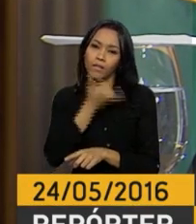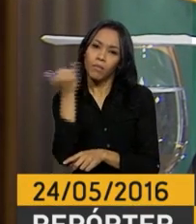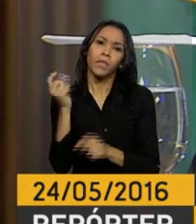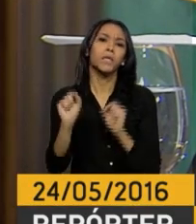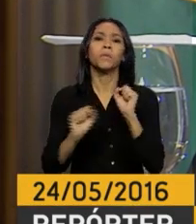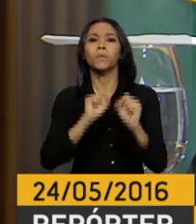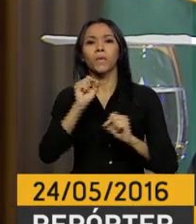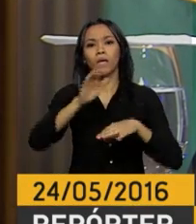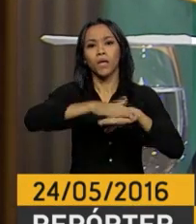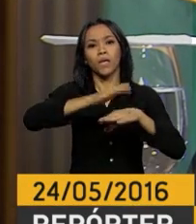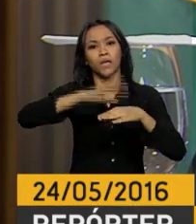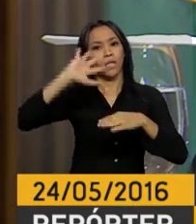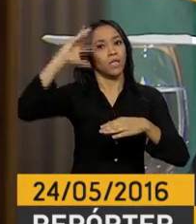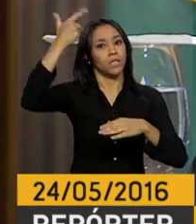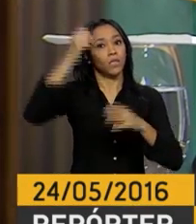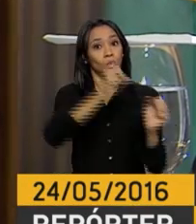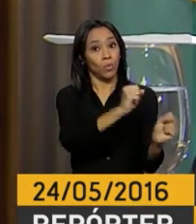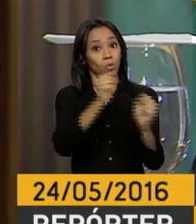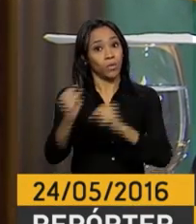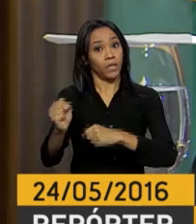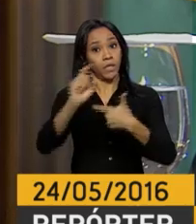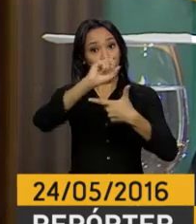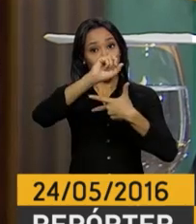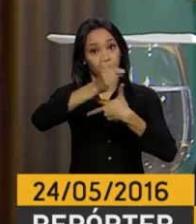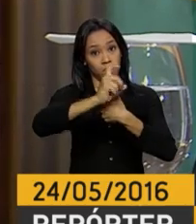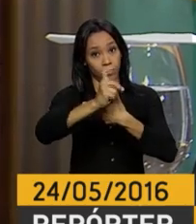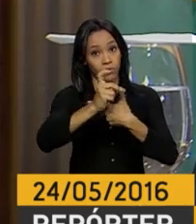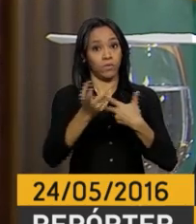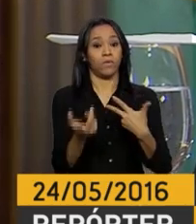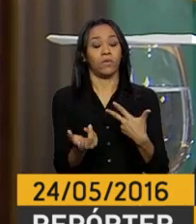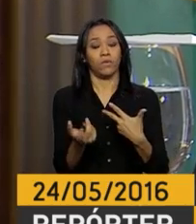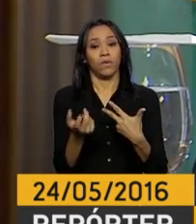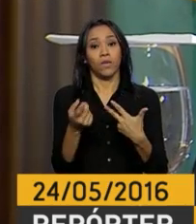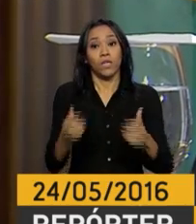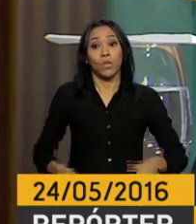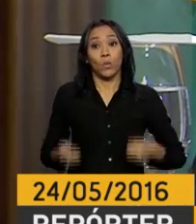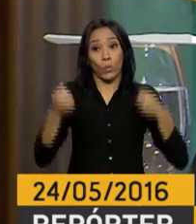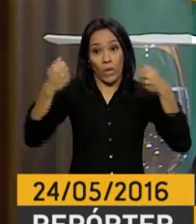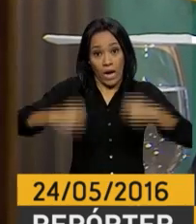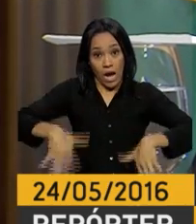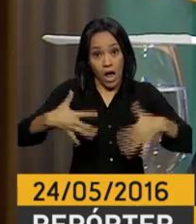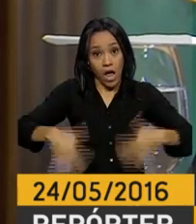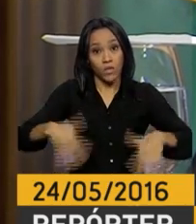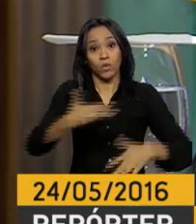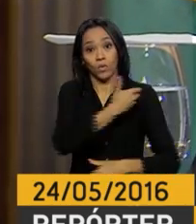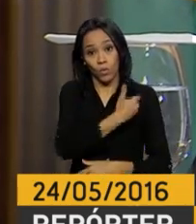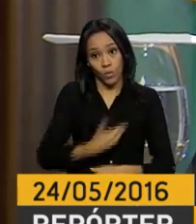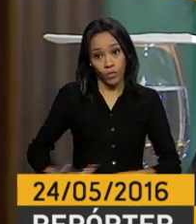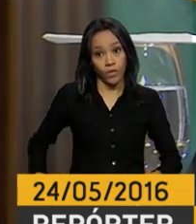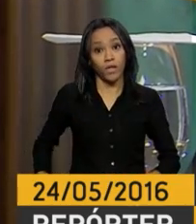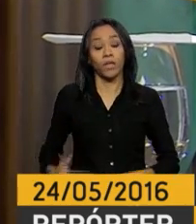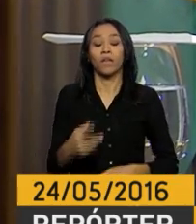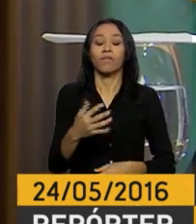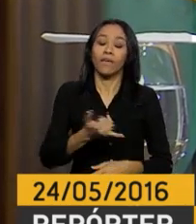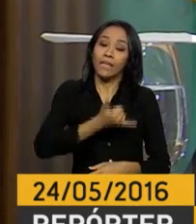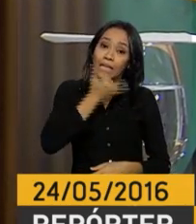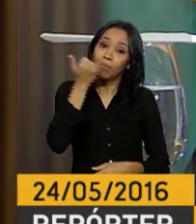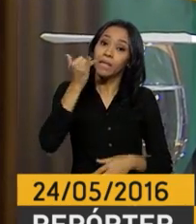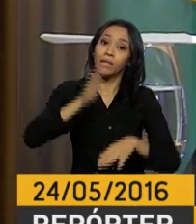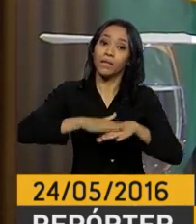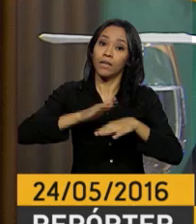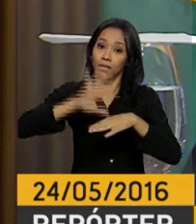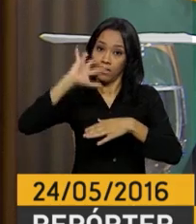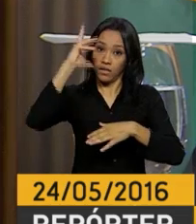Executivo. Aquela referente à limitação do gasto público é que vai depender do Congresso